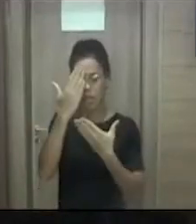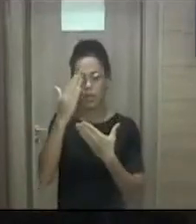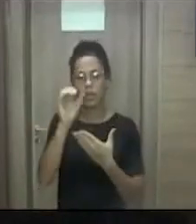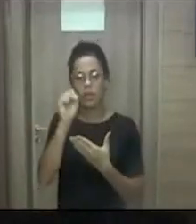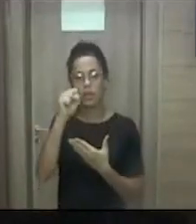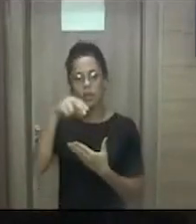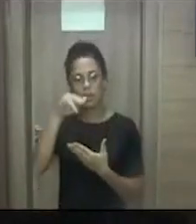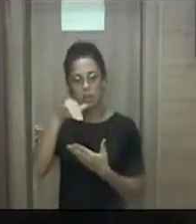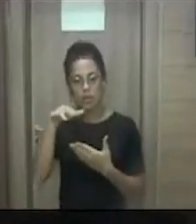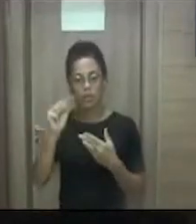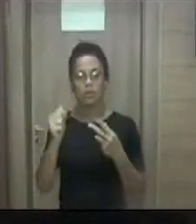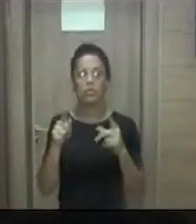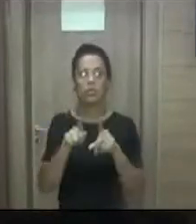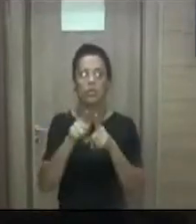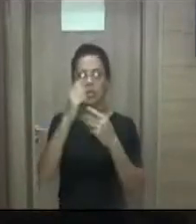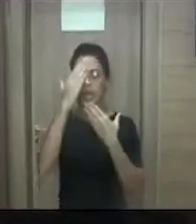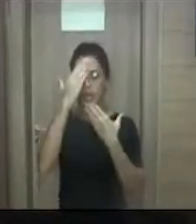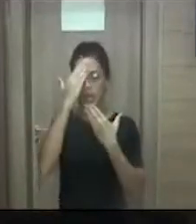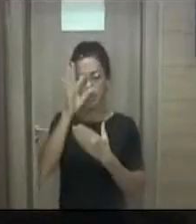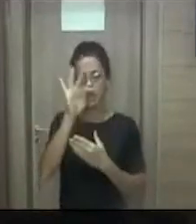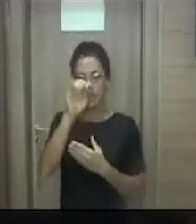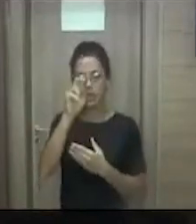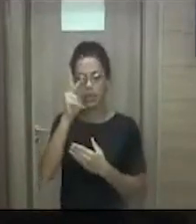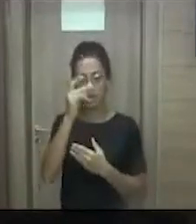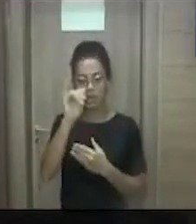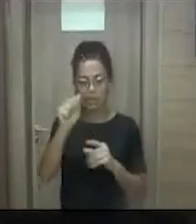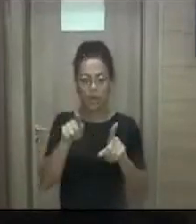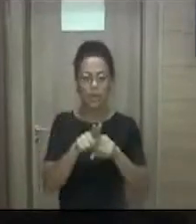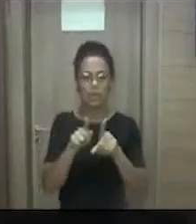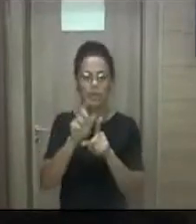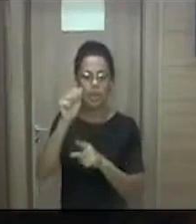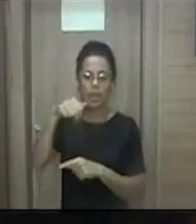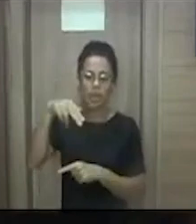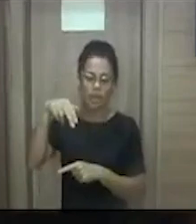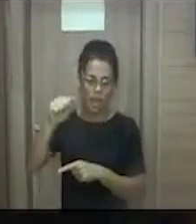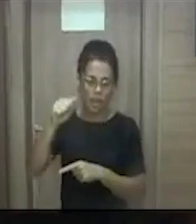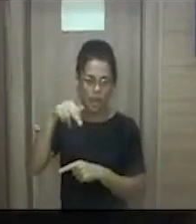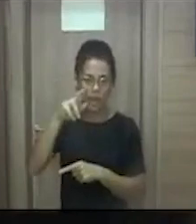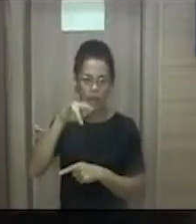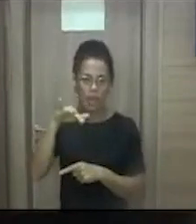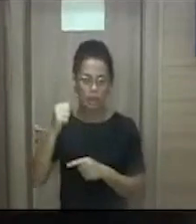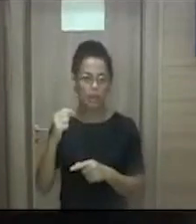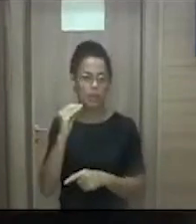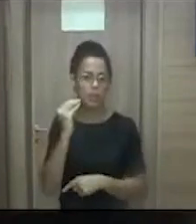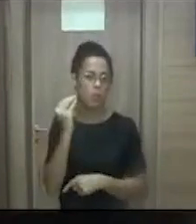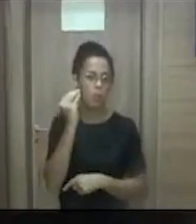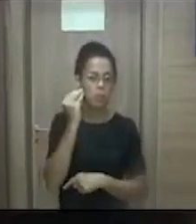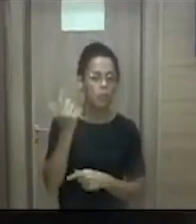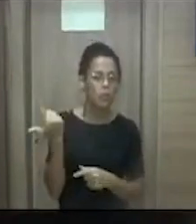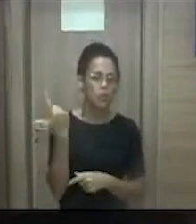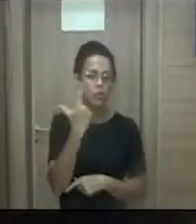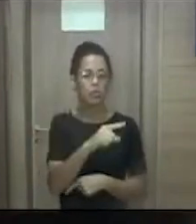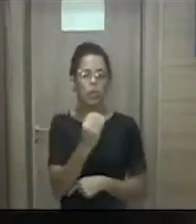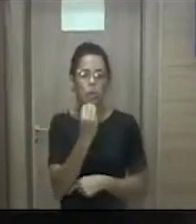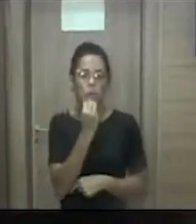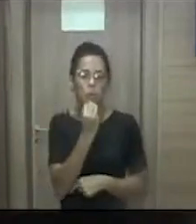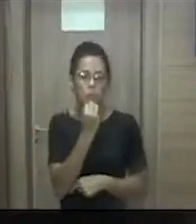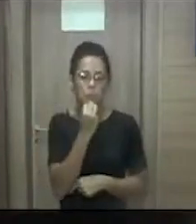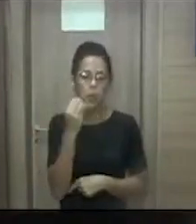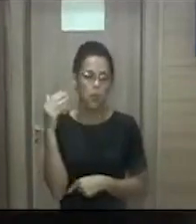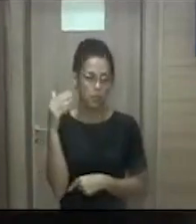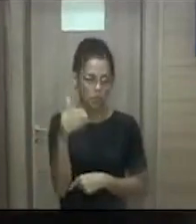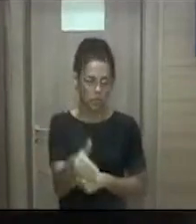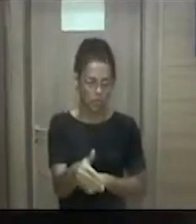Soninha, agradecendo a Thaís, agradecendo a Ana Maria também a oportunidade de estar aqui, né? De voltar, como eu disse, às